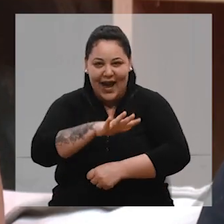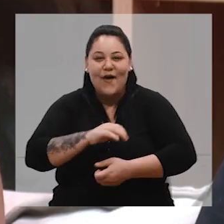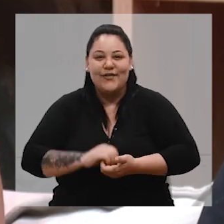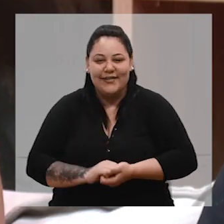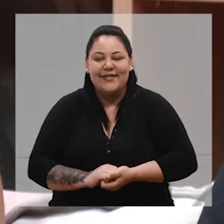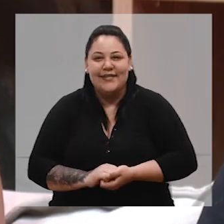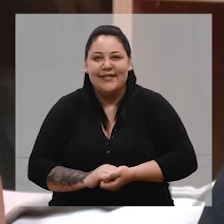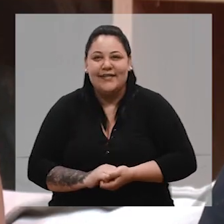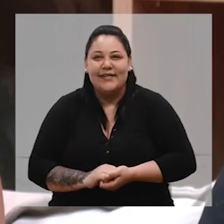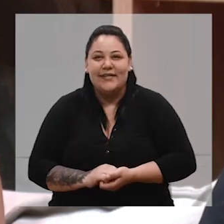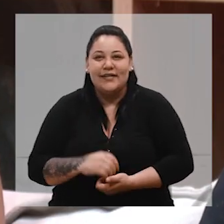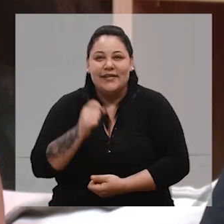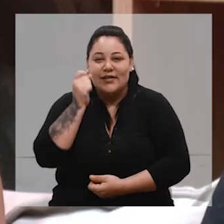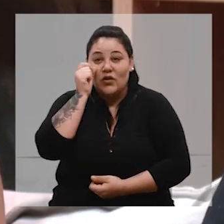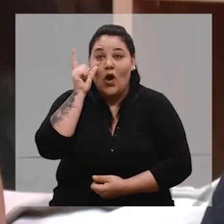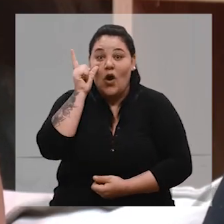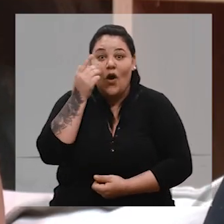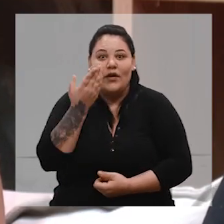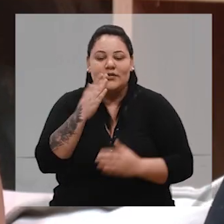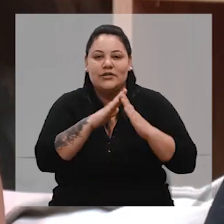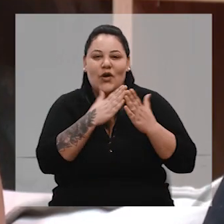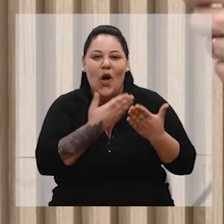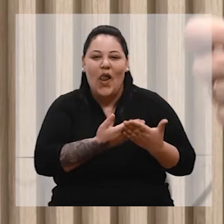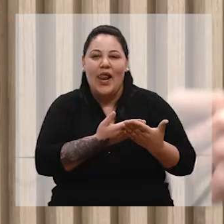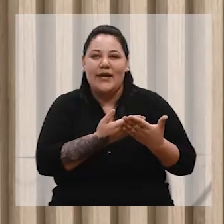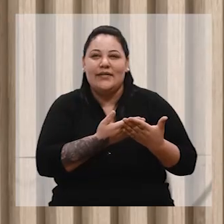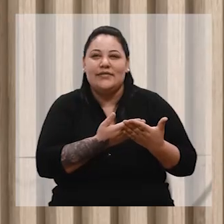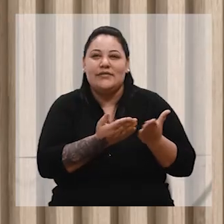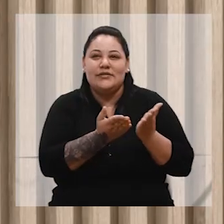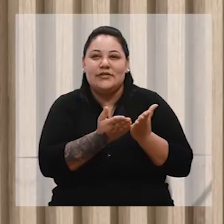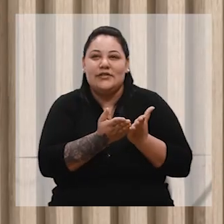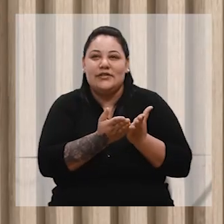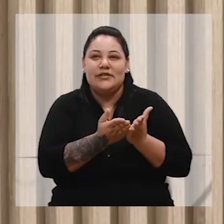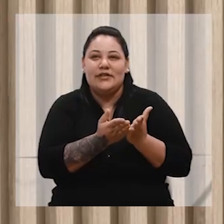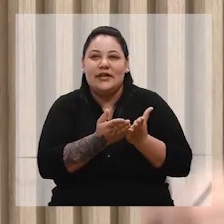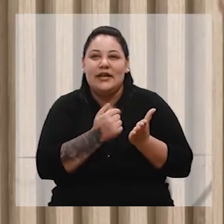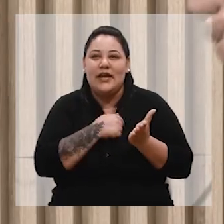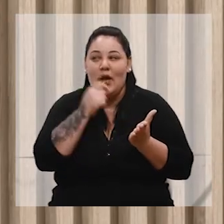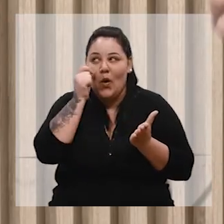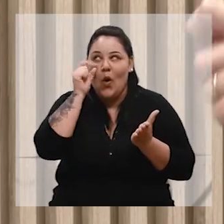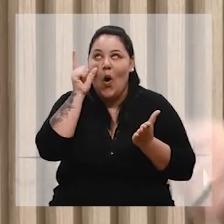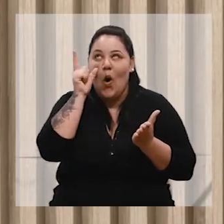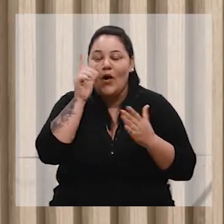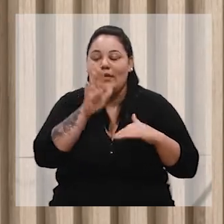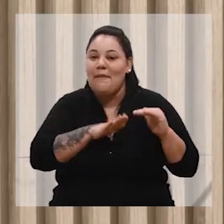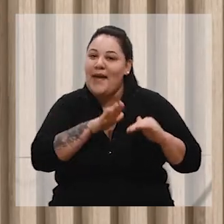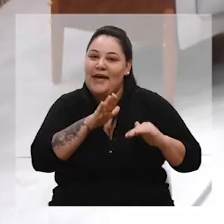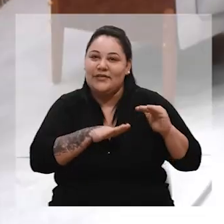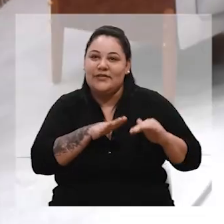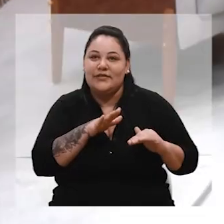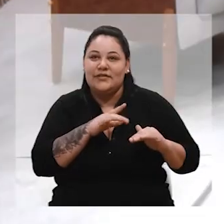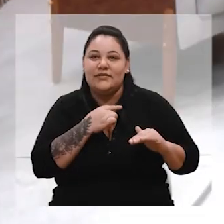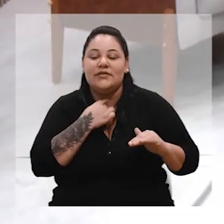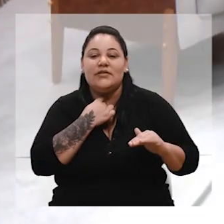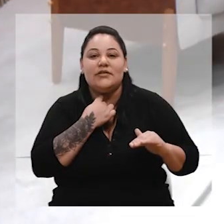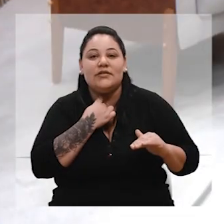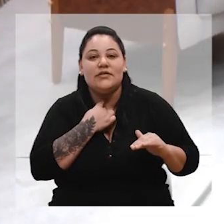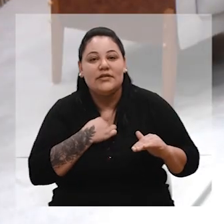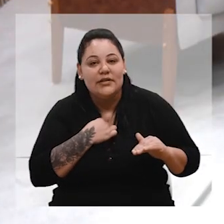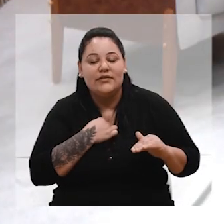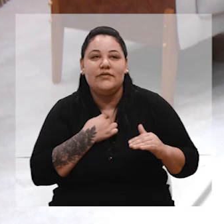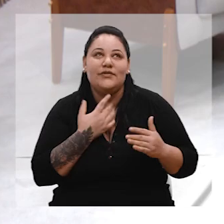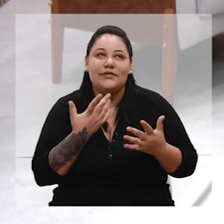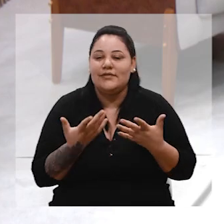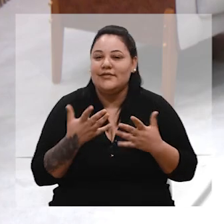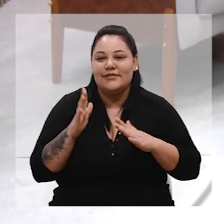Falar a rotina, assim... Isso, eu quero saber que hora tu acorda para ir lá na Papa João 23 e estudar. Acordar